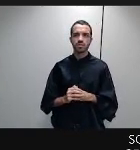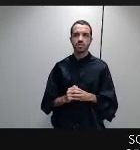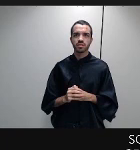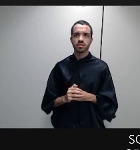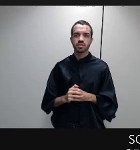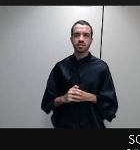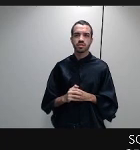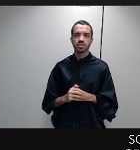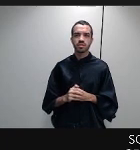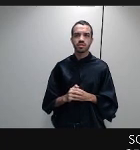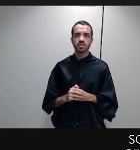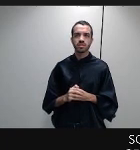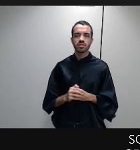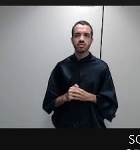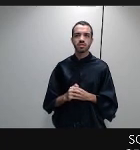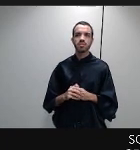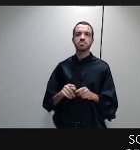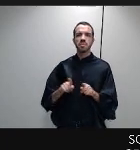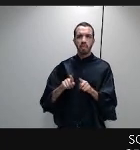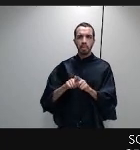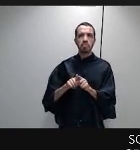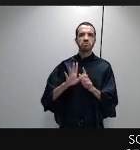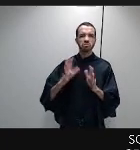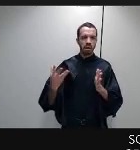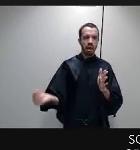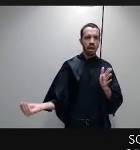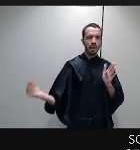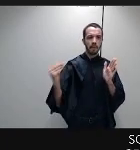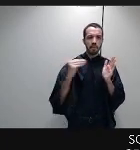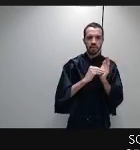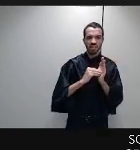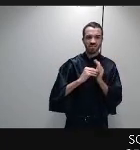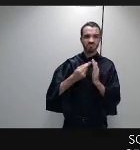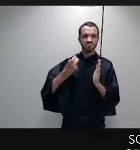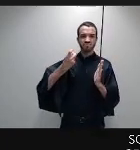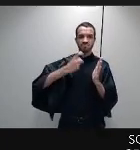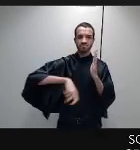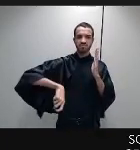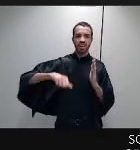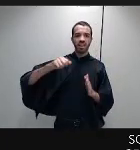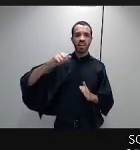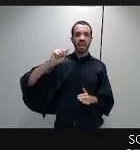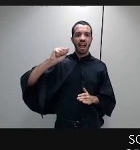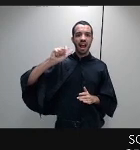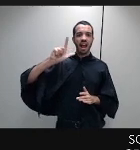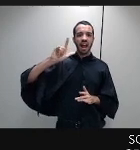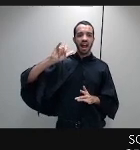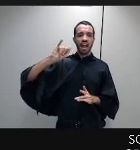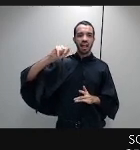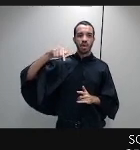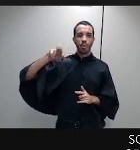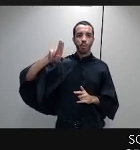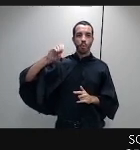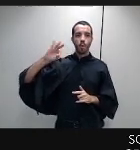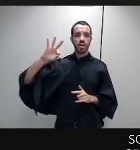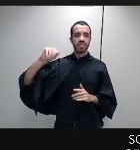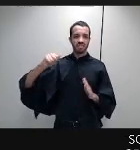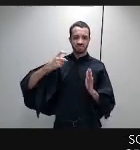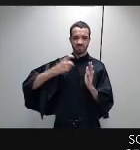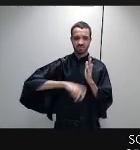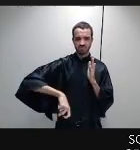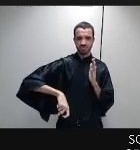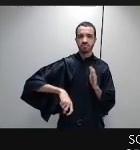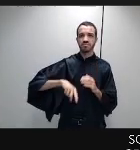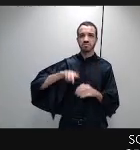e foi aplicado a alíquota interestadual porque a parte que no caso comprou é